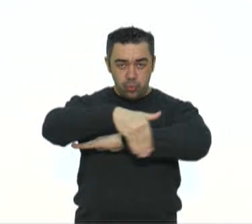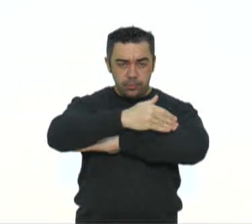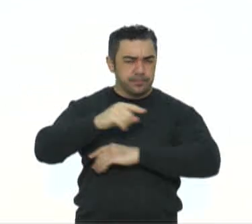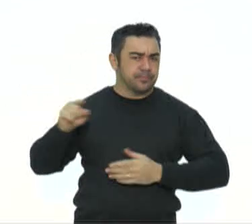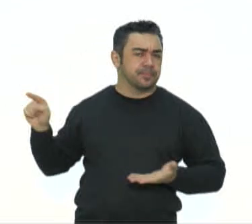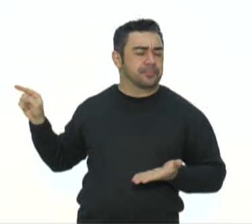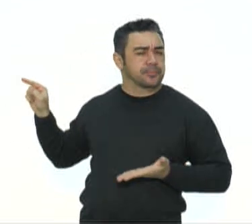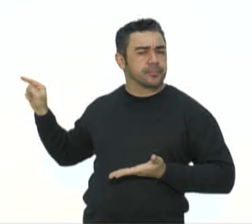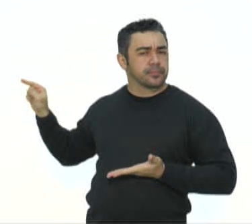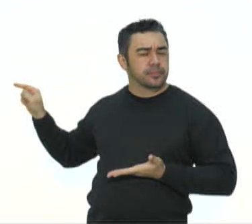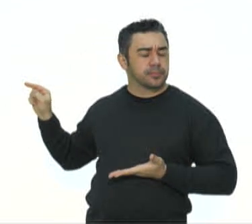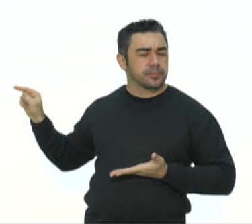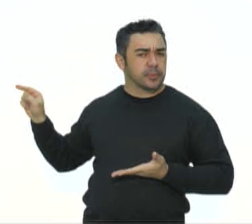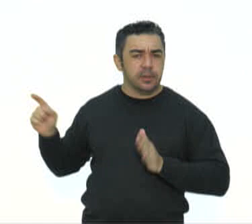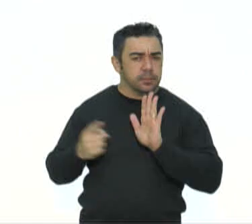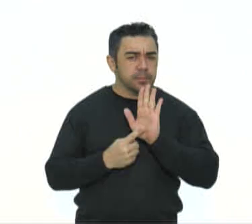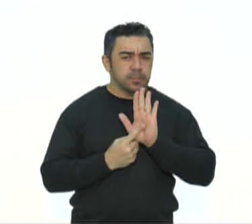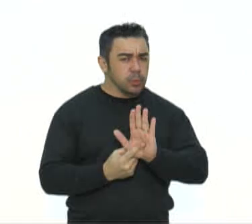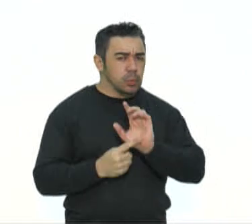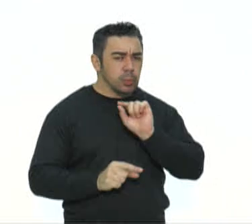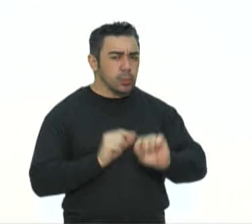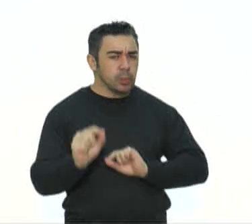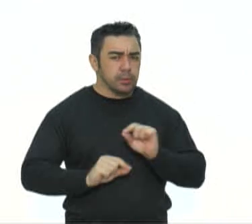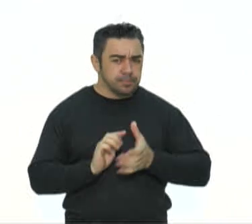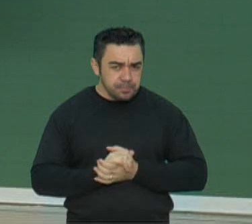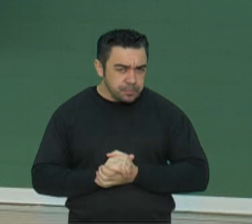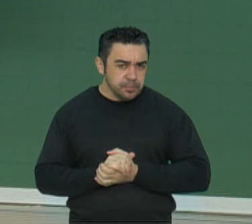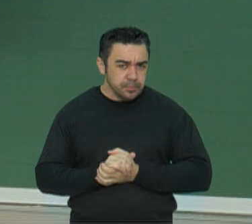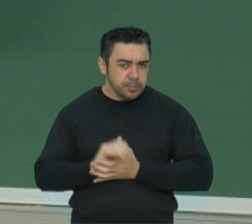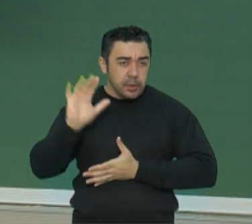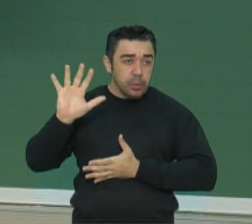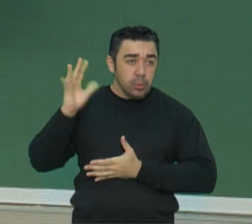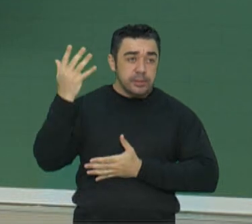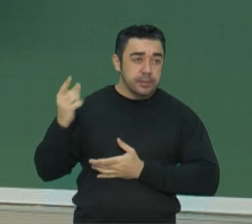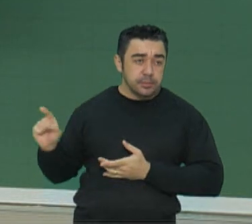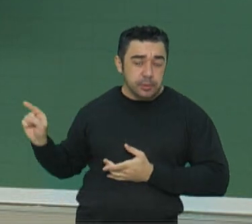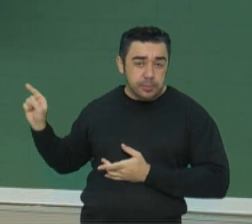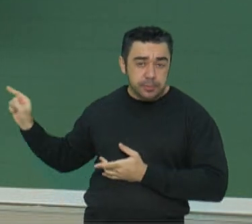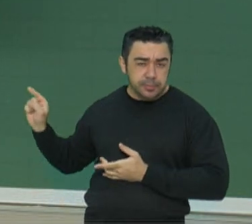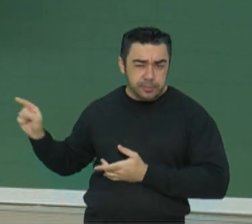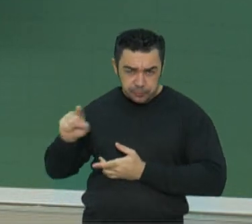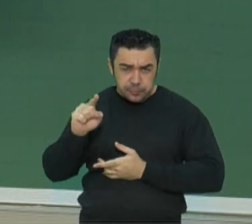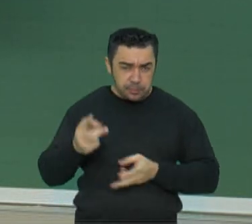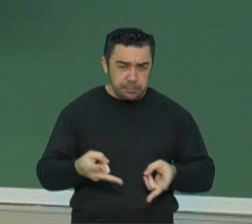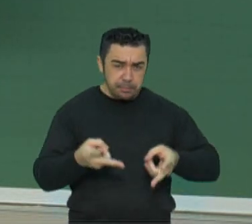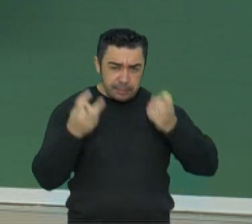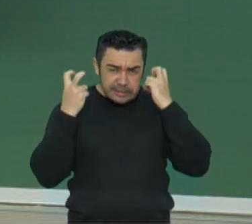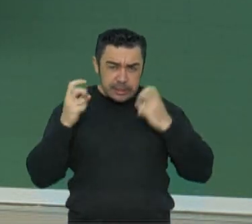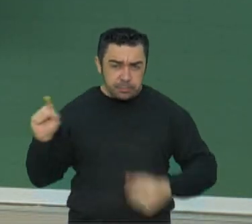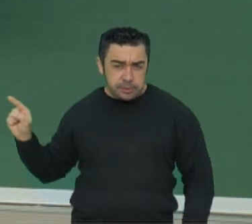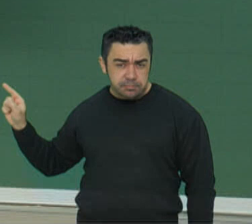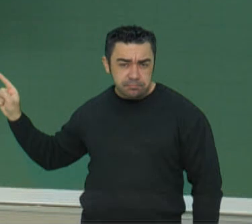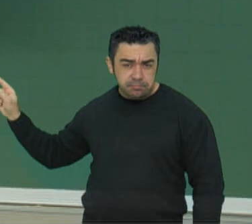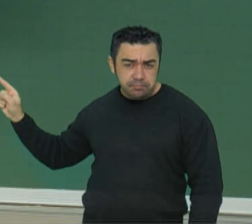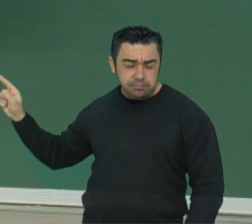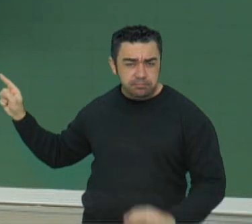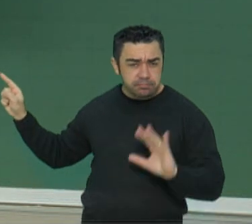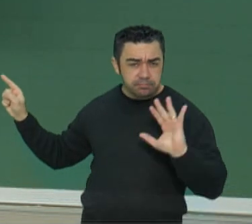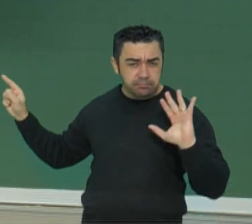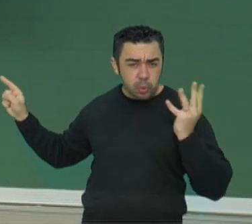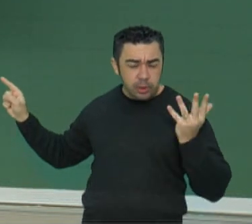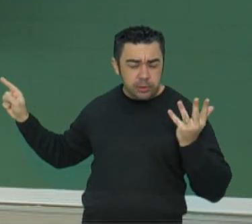Essa imagem, ela está mostrando para a gente que tipo de acontecimento. Você consegue identificar pela imagem qual é o